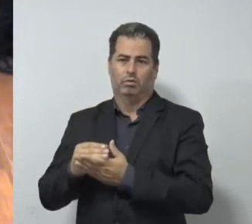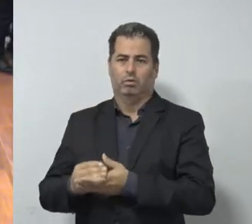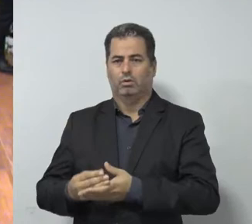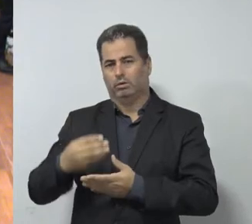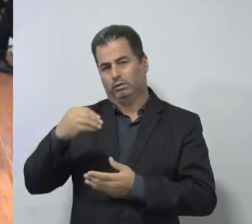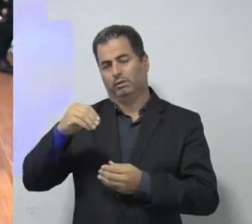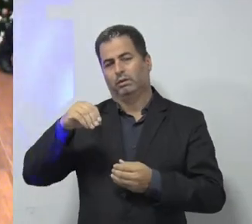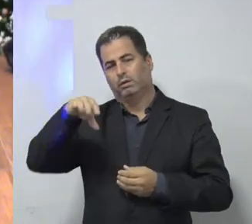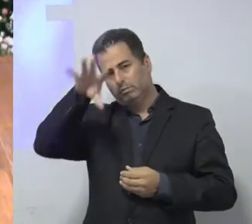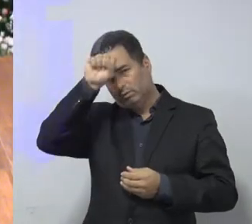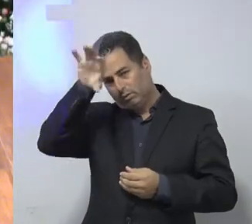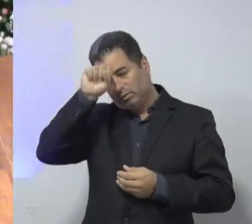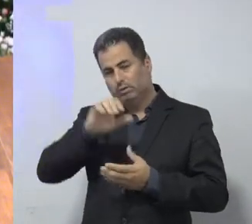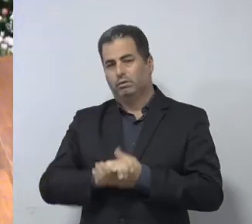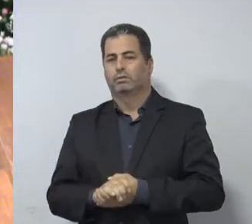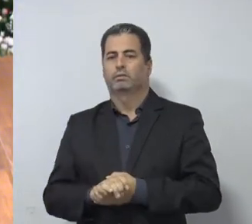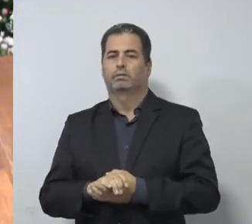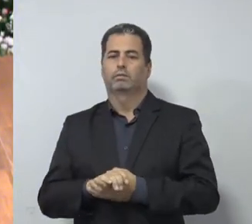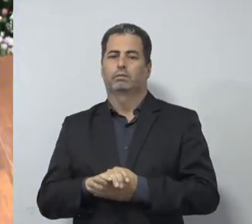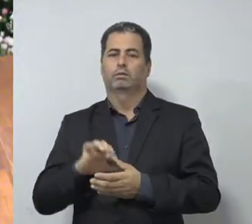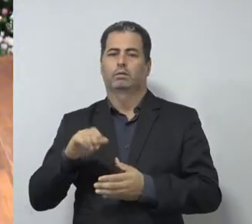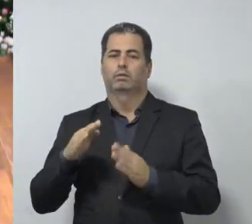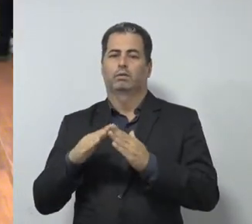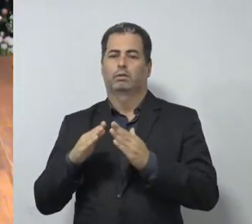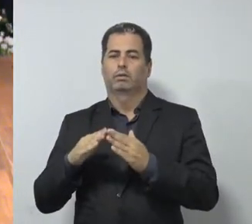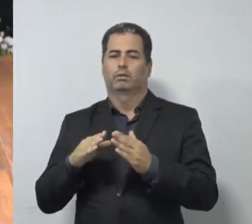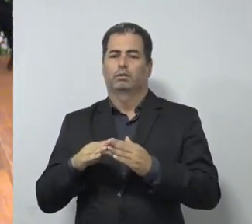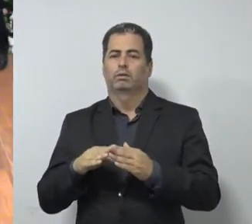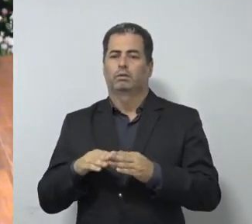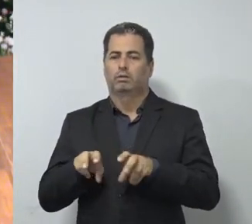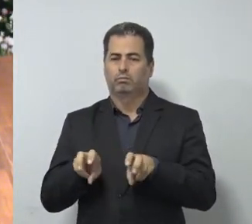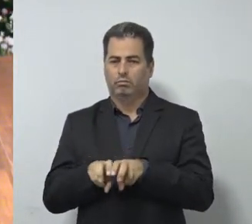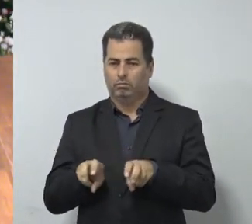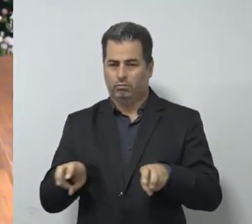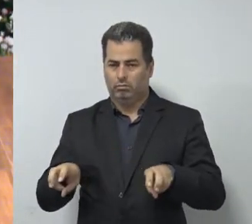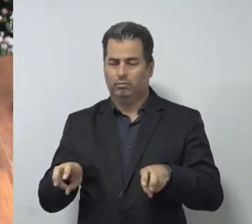Eles eram donos da Casa de Imóveis Santo Antônio.